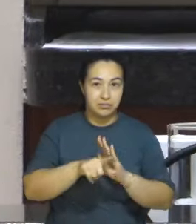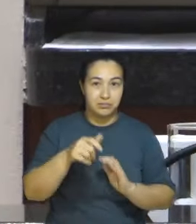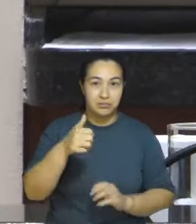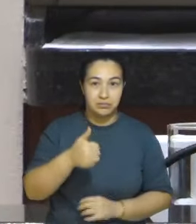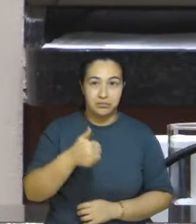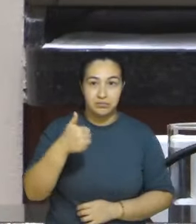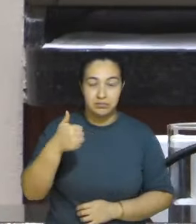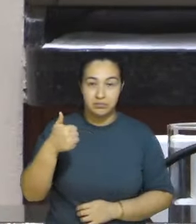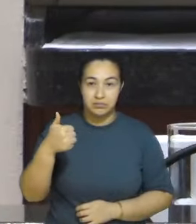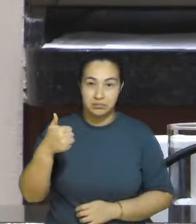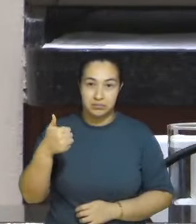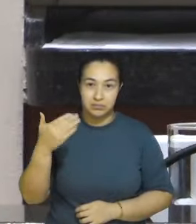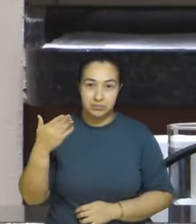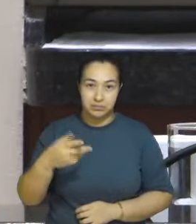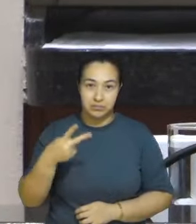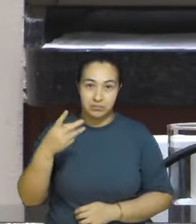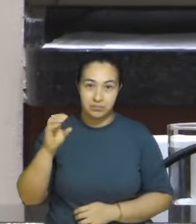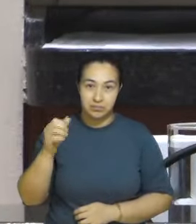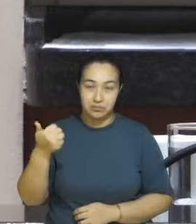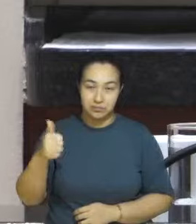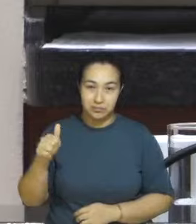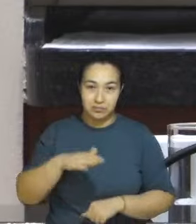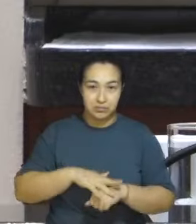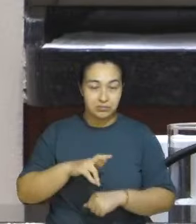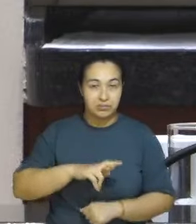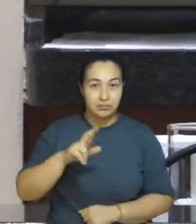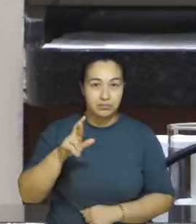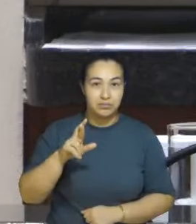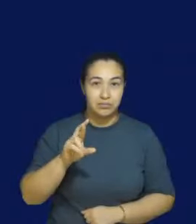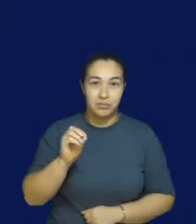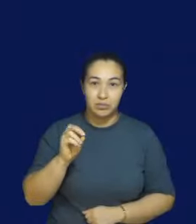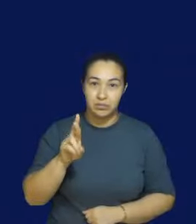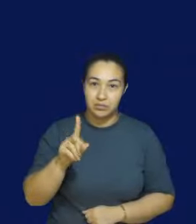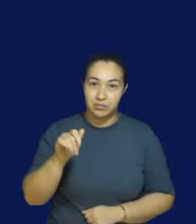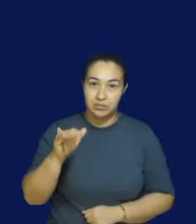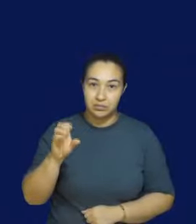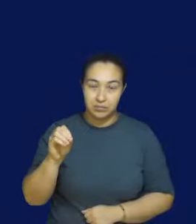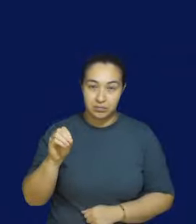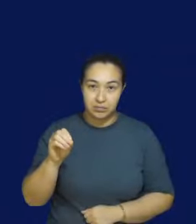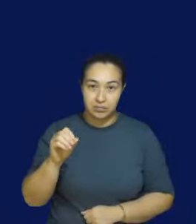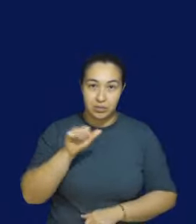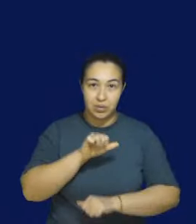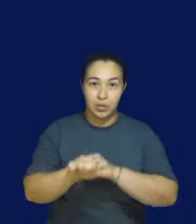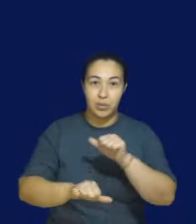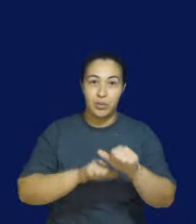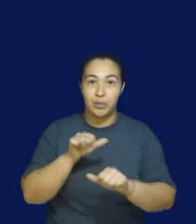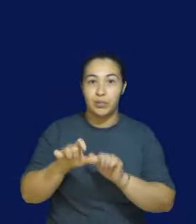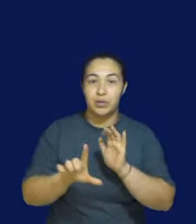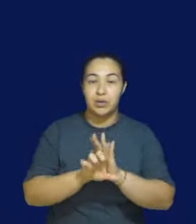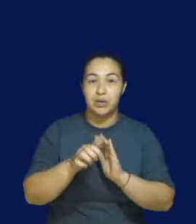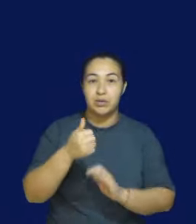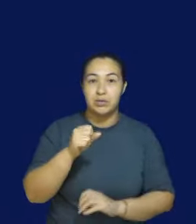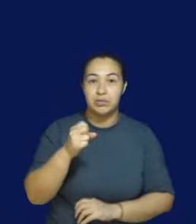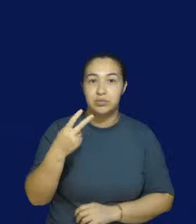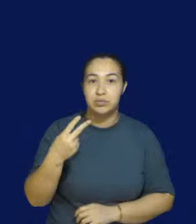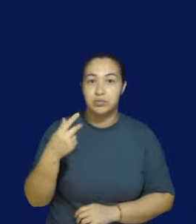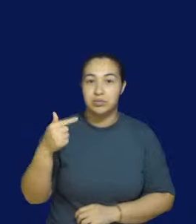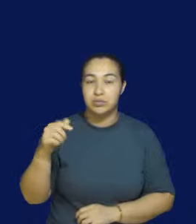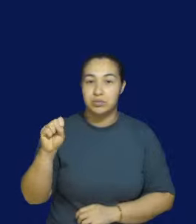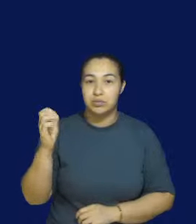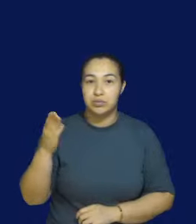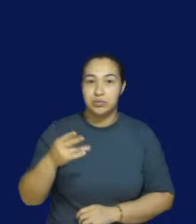autoria deputado Rodrigo Minotto. Altera o anexo único da Lei 18.278 de 2021, que consolida os atos normativos